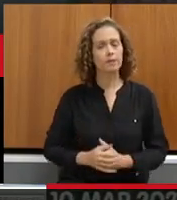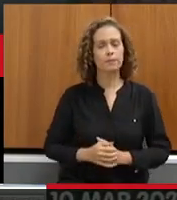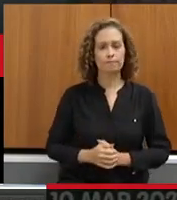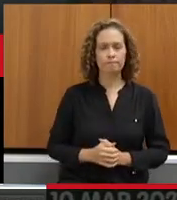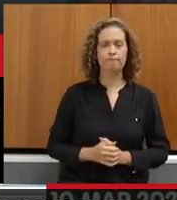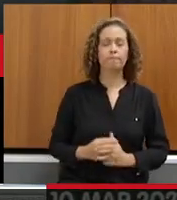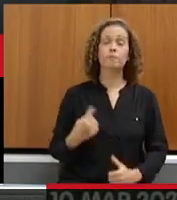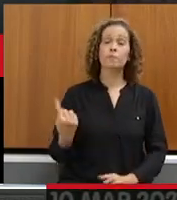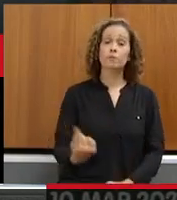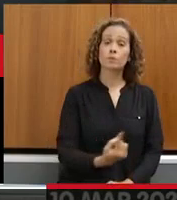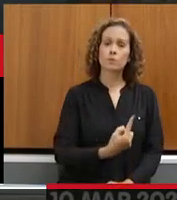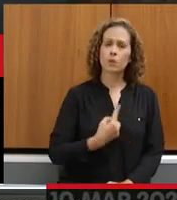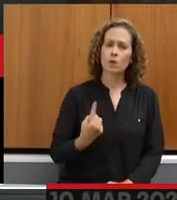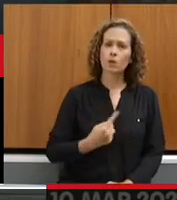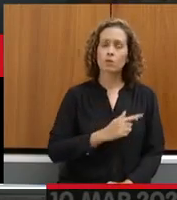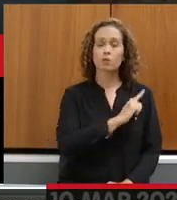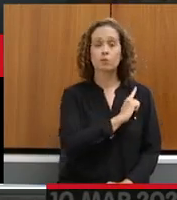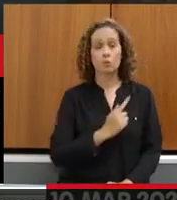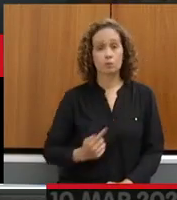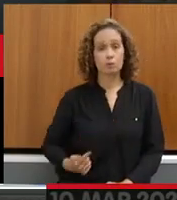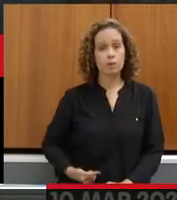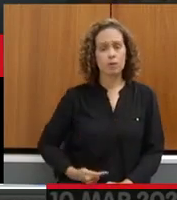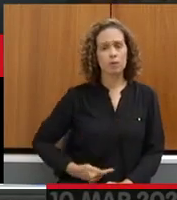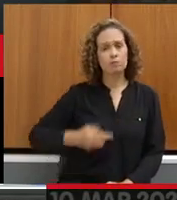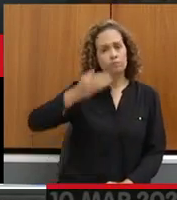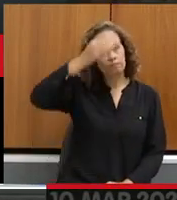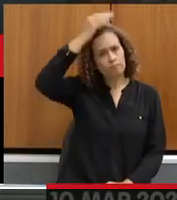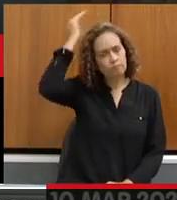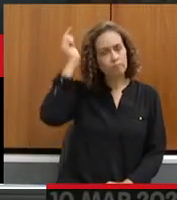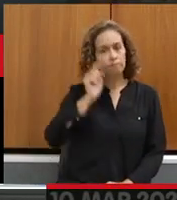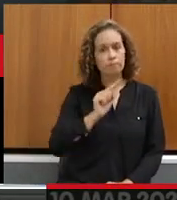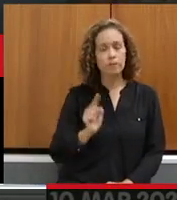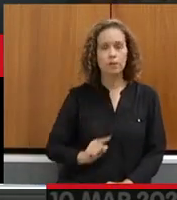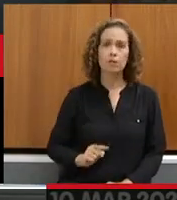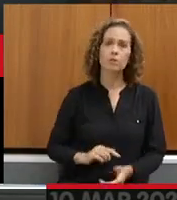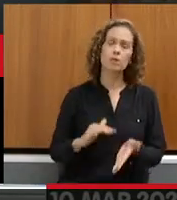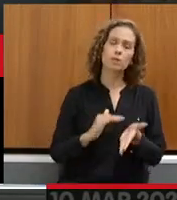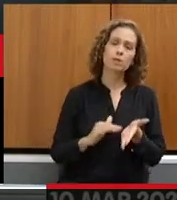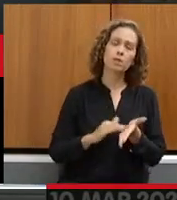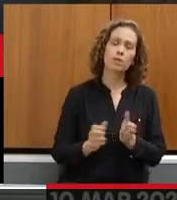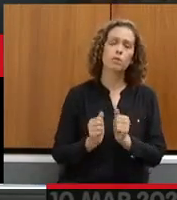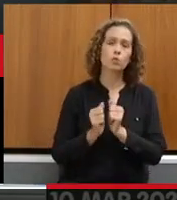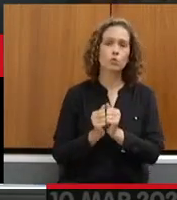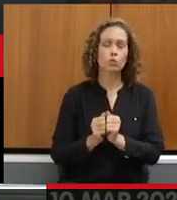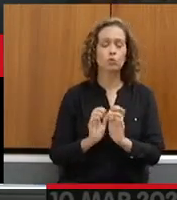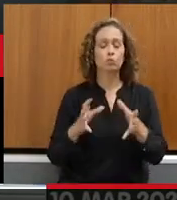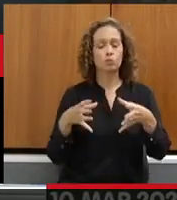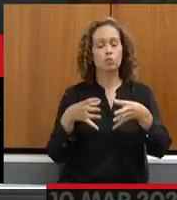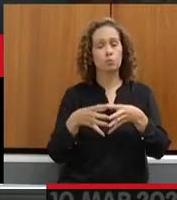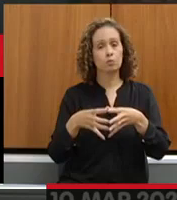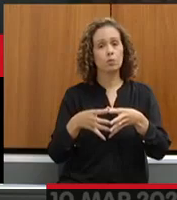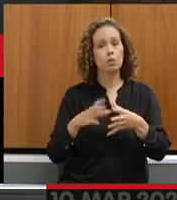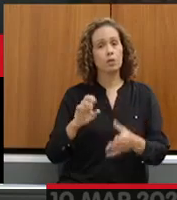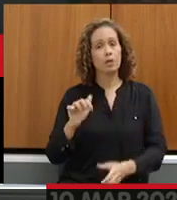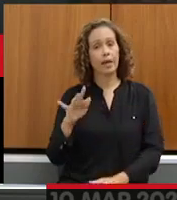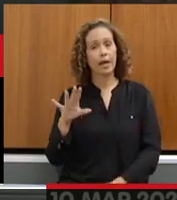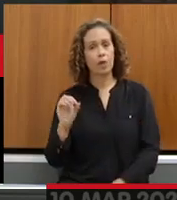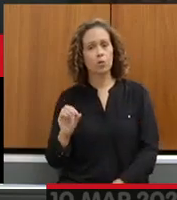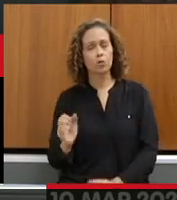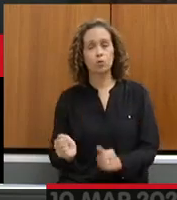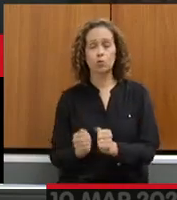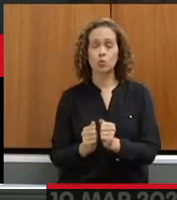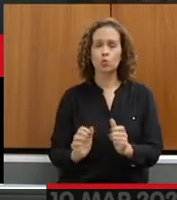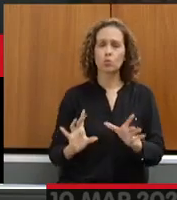nossa no governo Zema tô mandando aqui na secretaria Dr Carlos Eduardo e sua equipe quando se